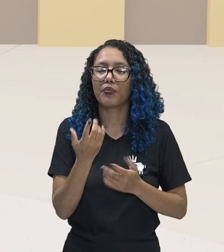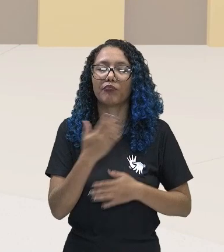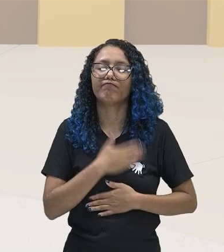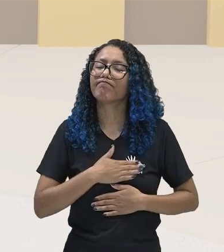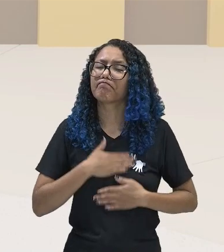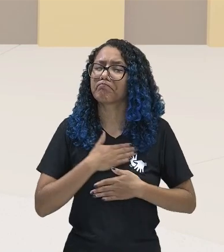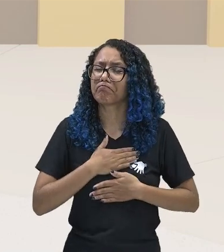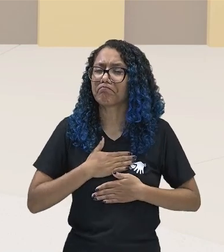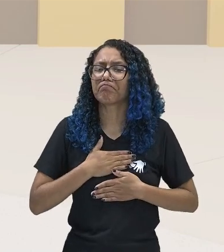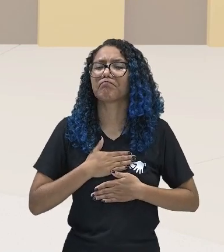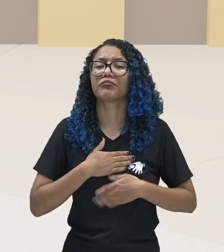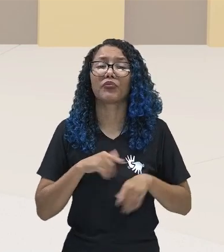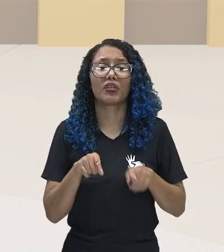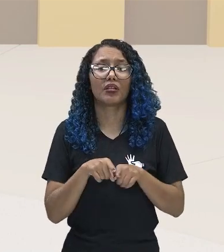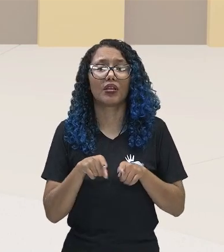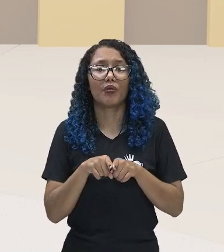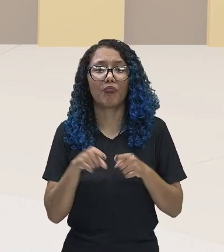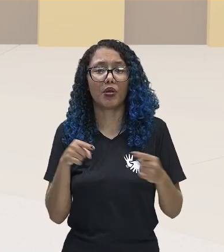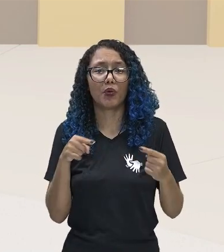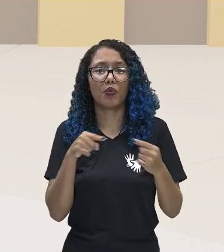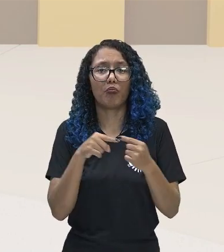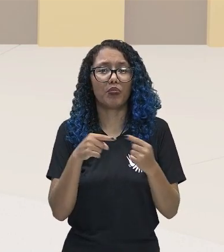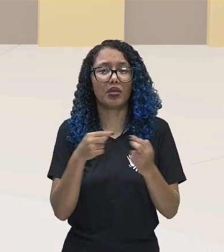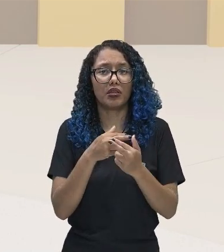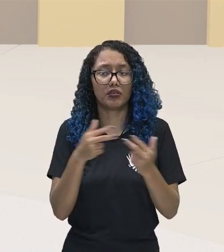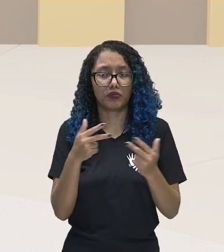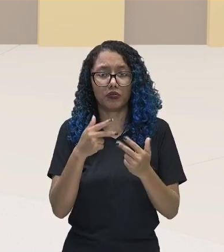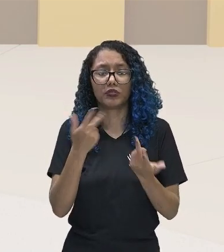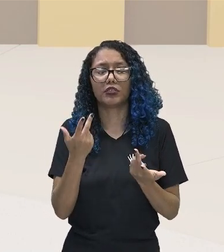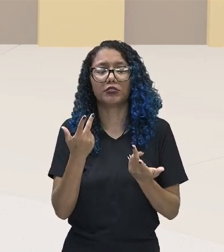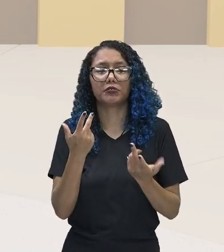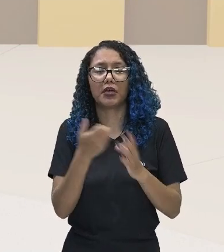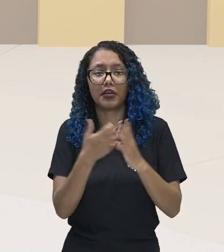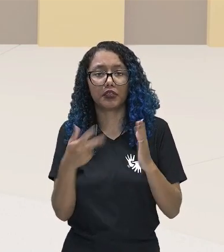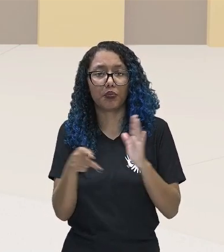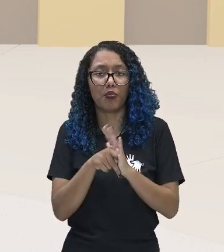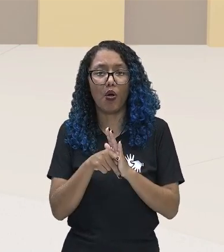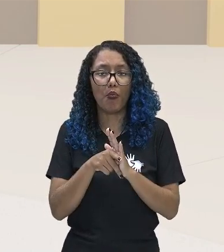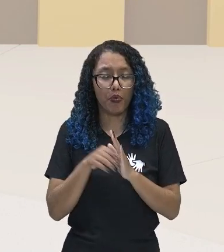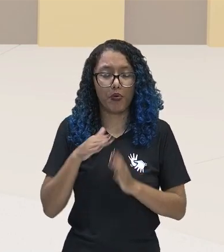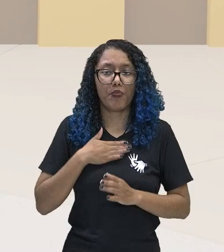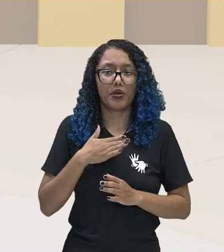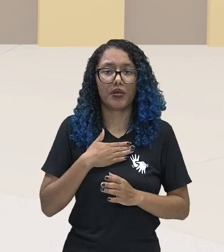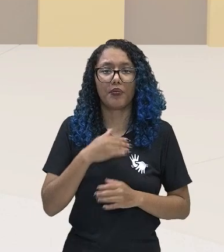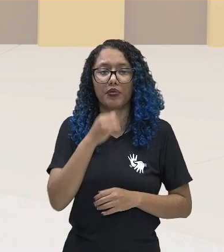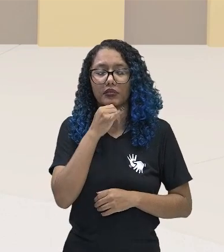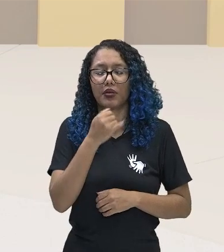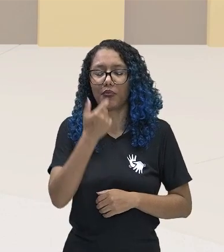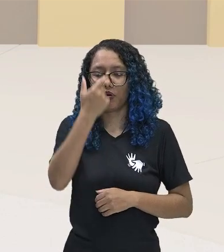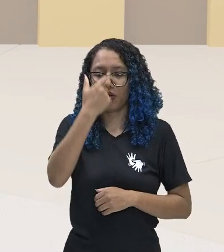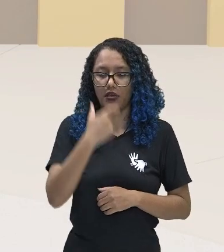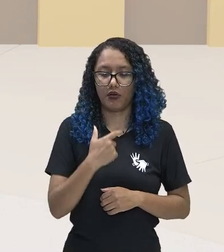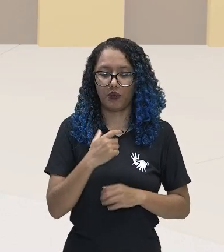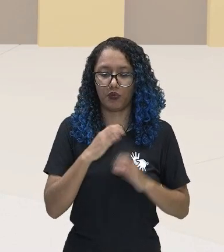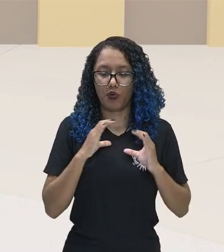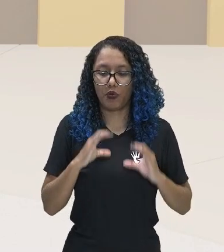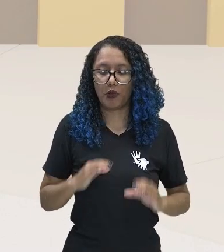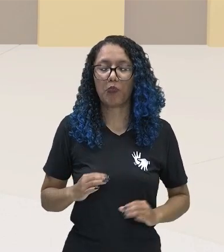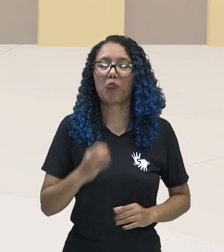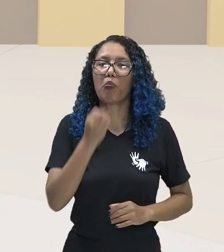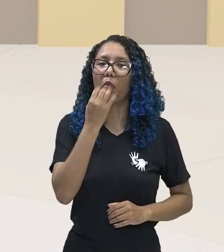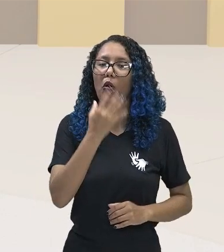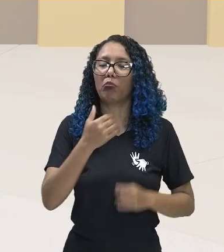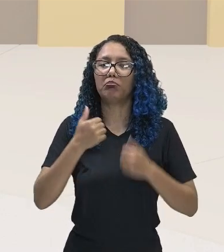e de acordo consigo mesma. Então, a autoaceitação sou eu tendo uma postura positiva, eu estou